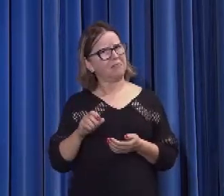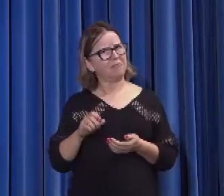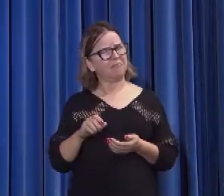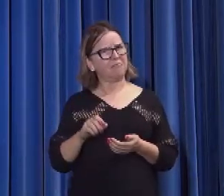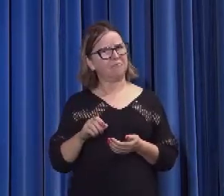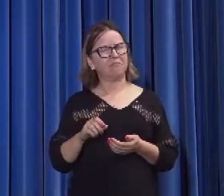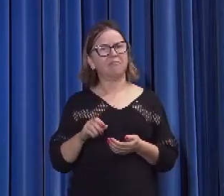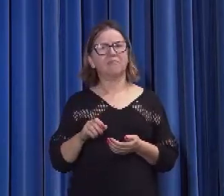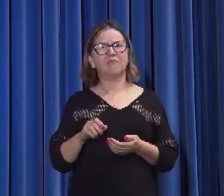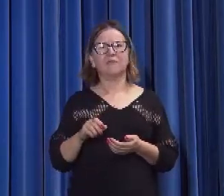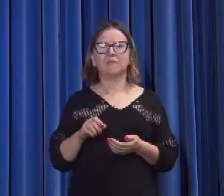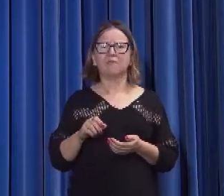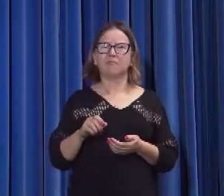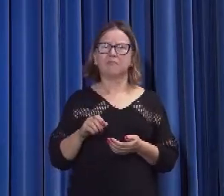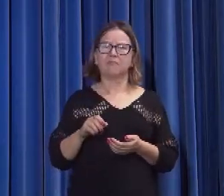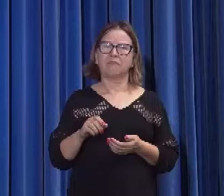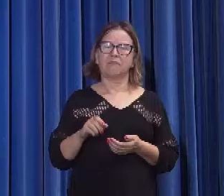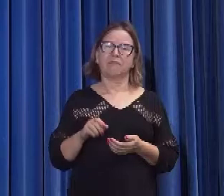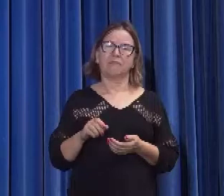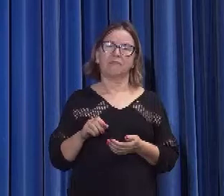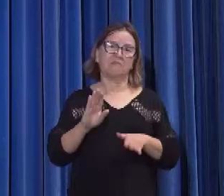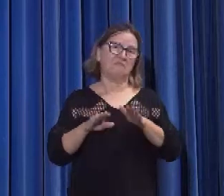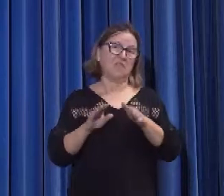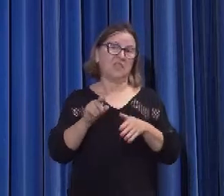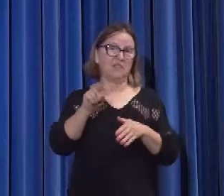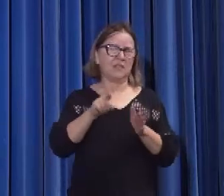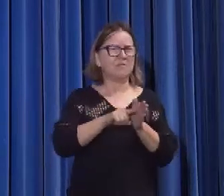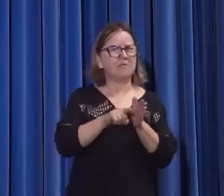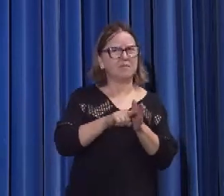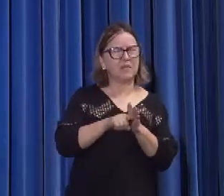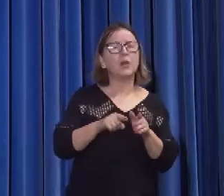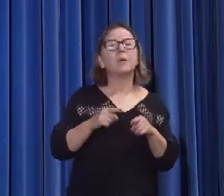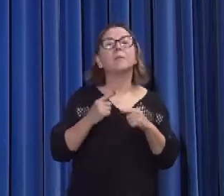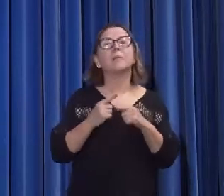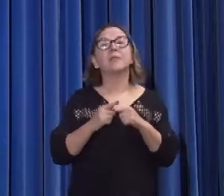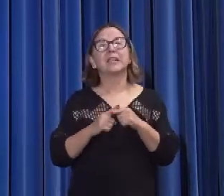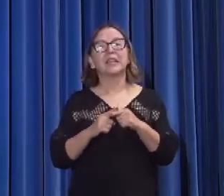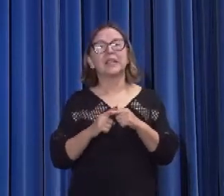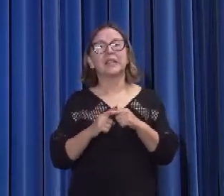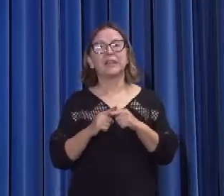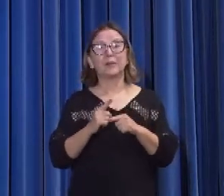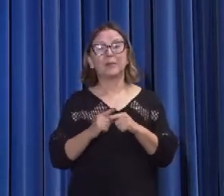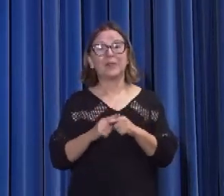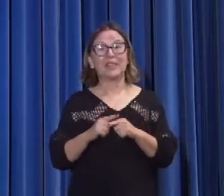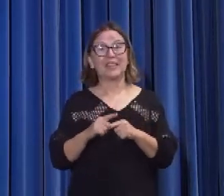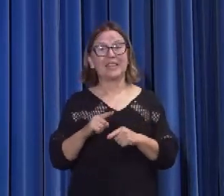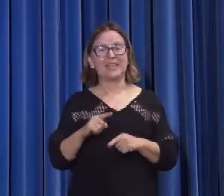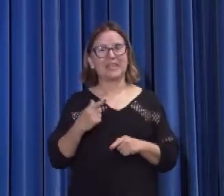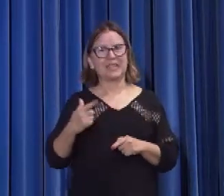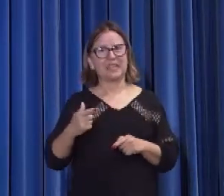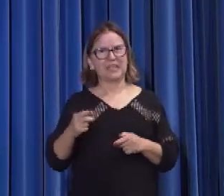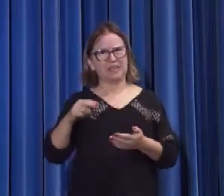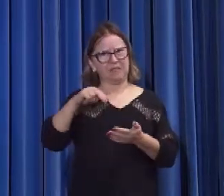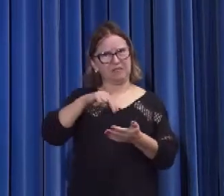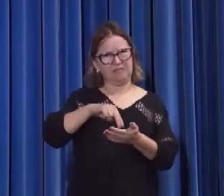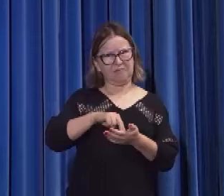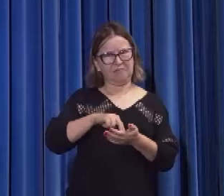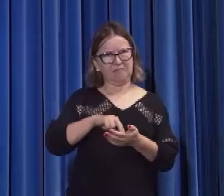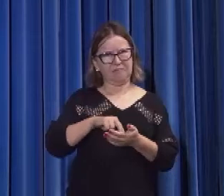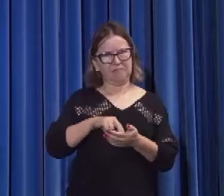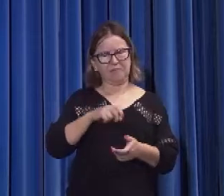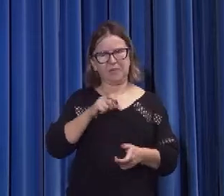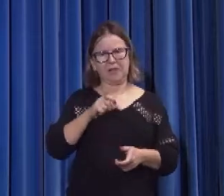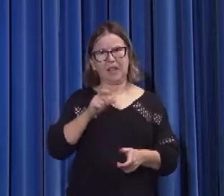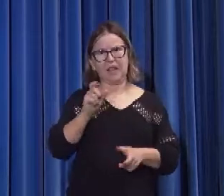ela é importante? Porque sem ela os homens estão entregues a si mesmos, numa condição sem futuro